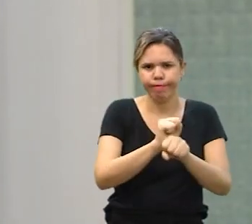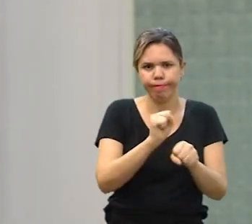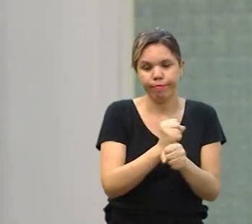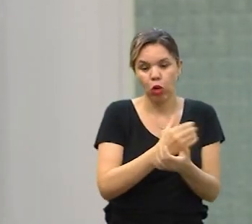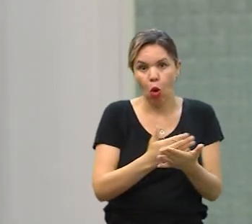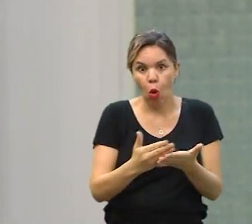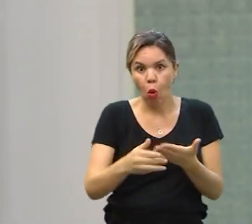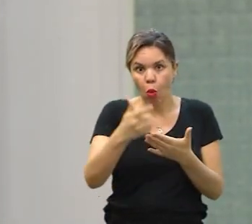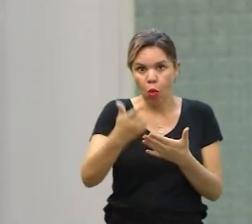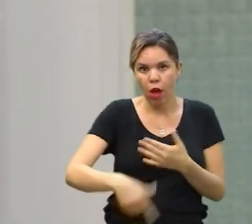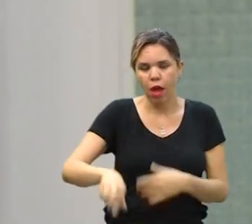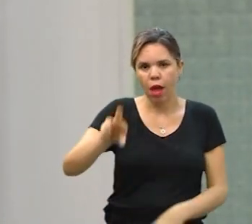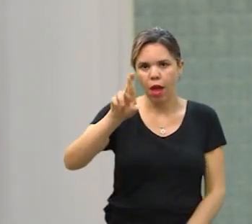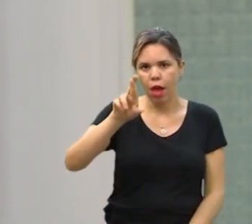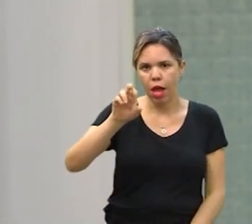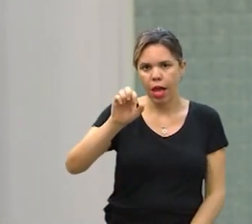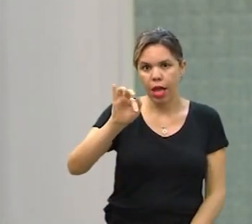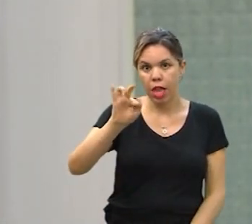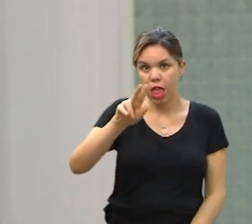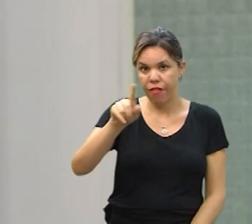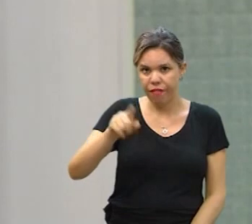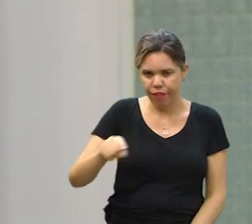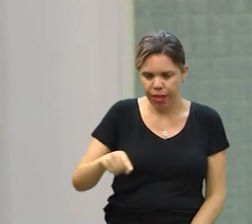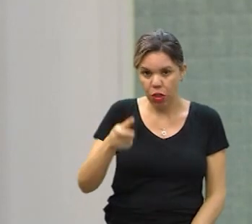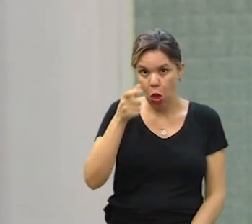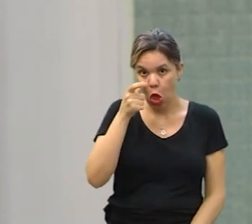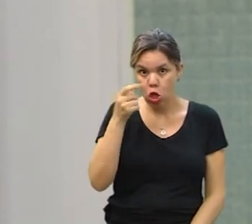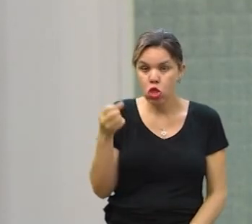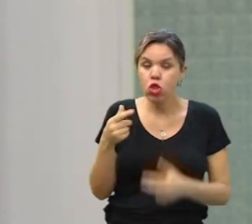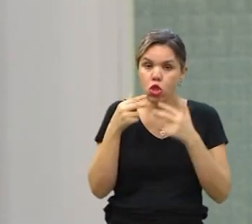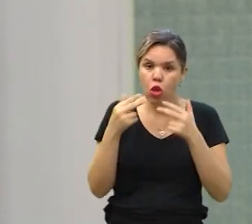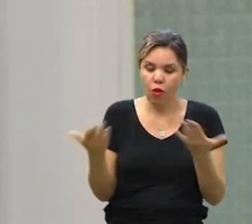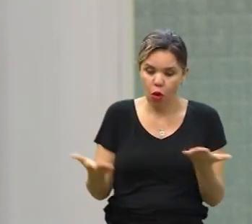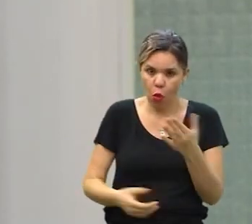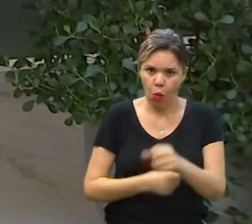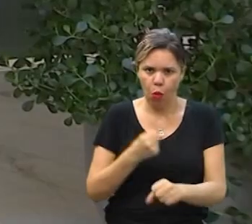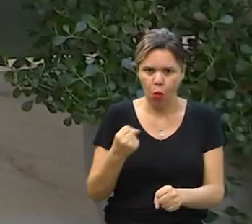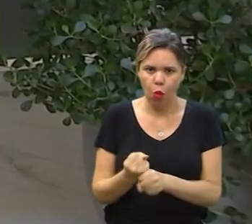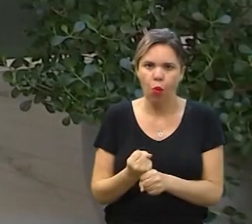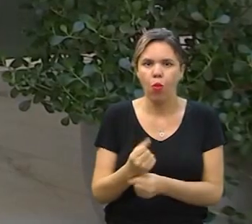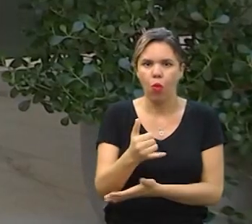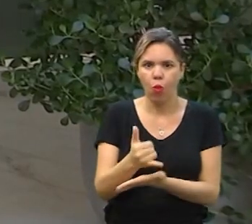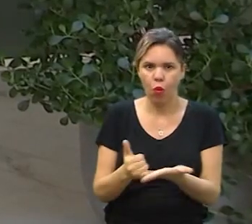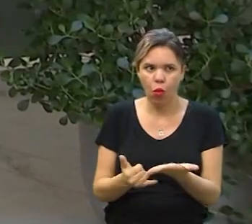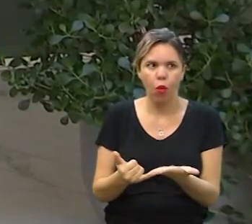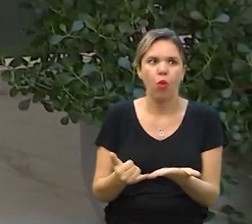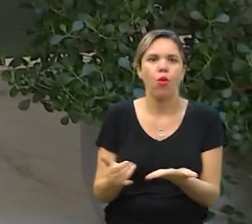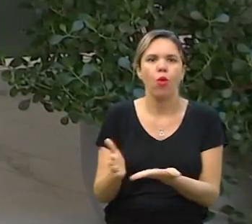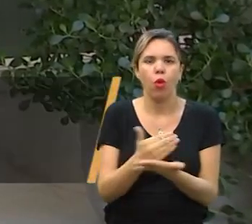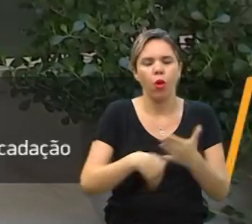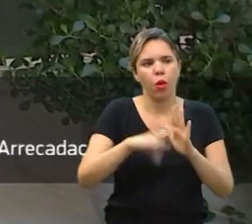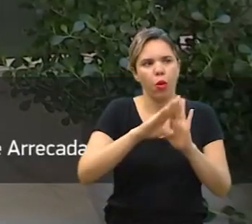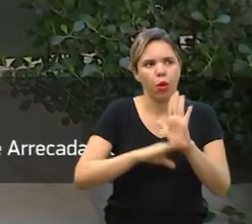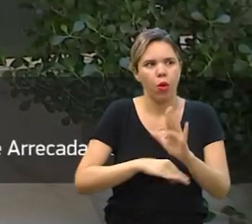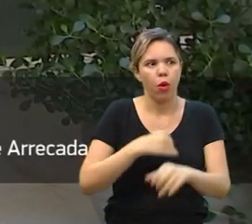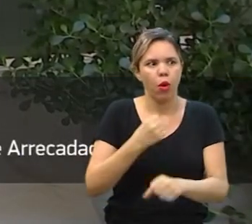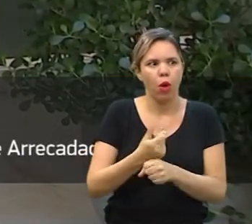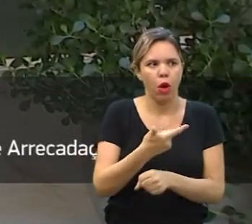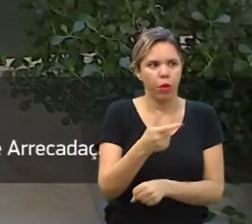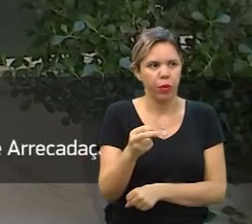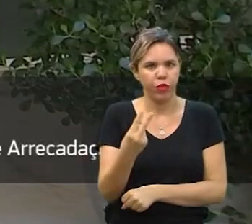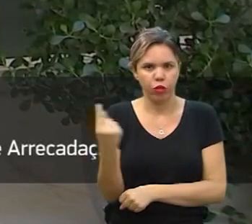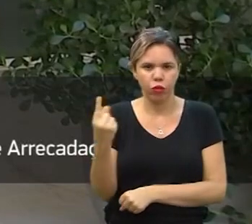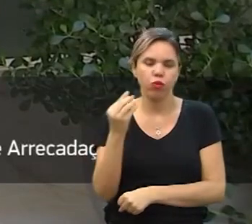o começo do Refis. Tem que ficar de olho em uma novidade esse ano, hein? O programa Refis 2021 é